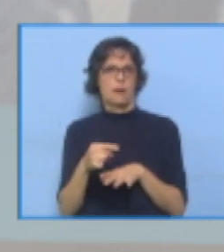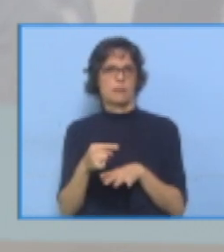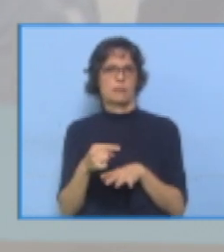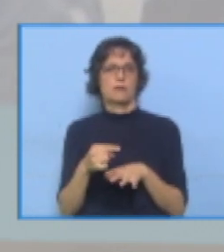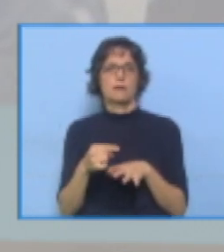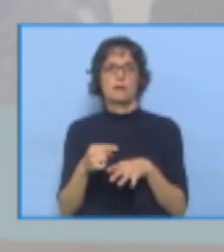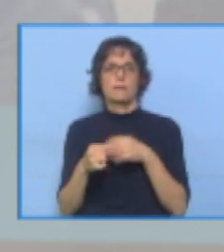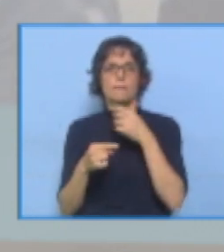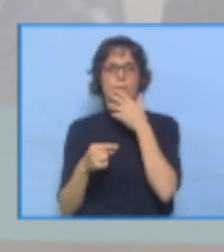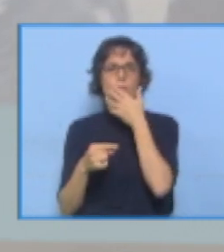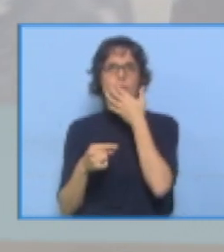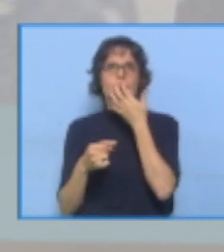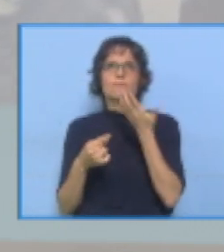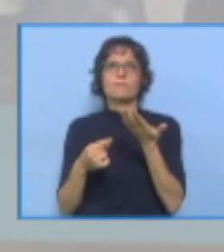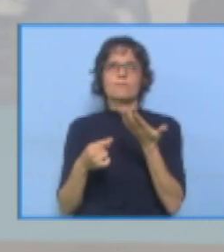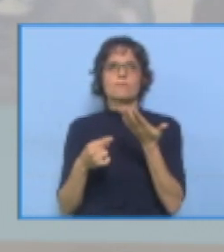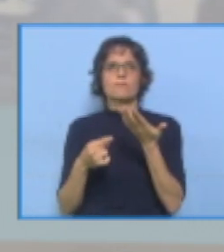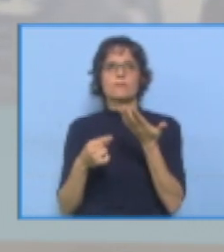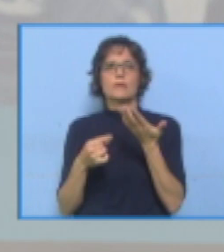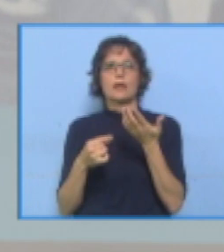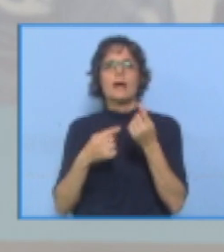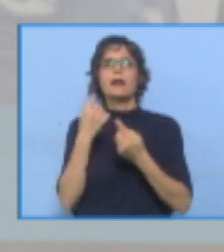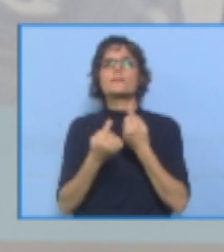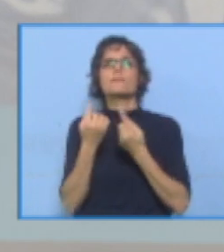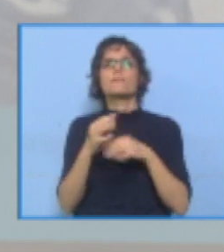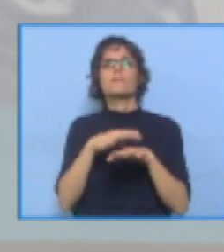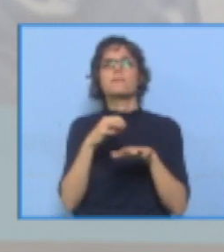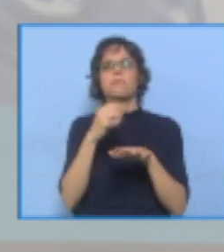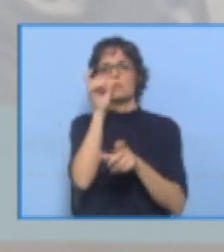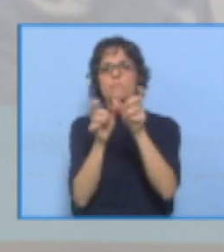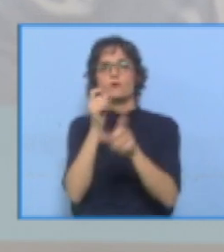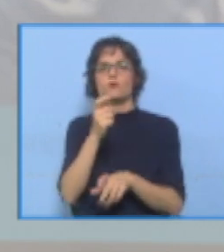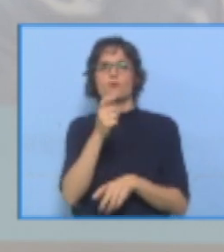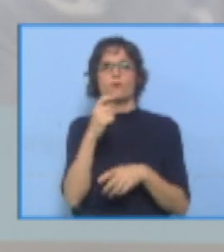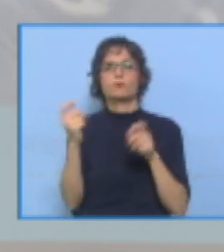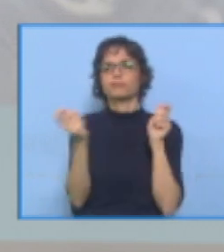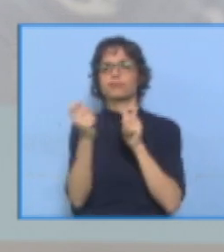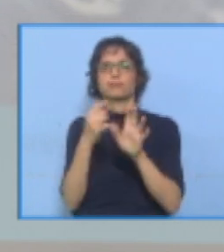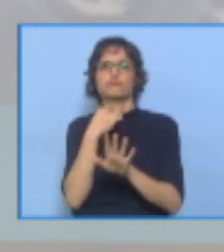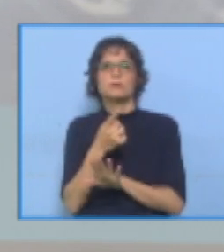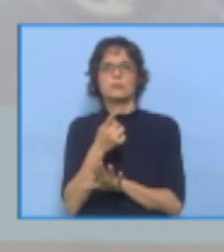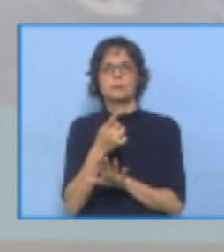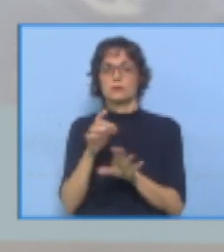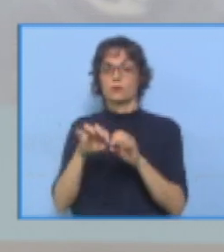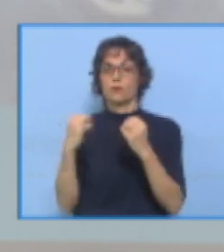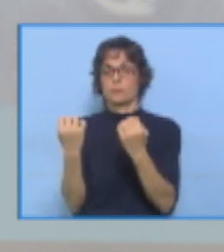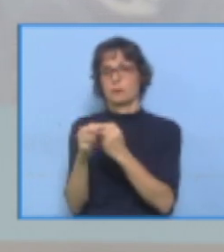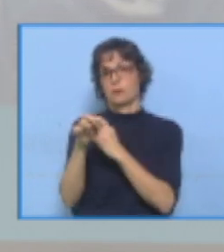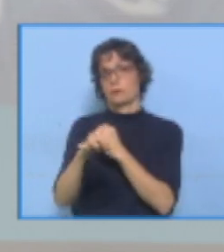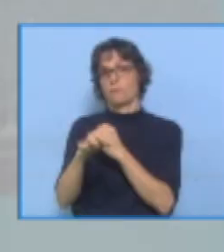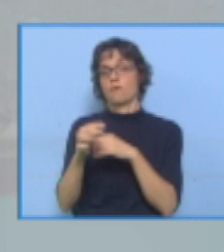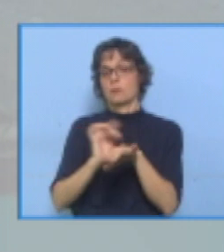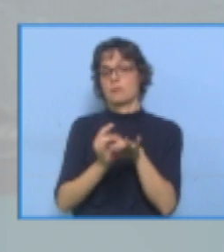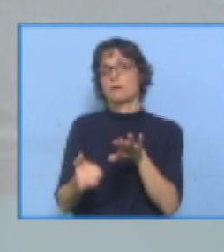que... Ao contrário do que muitos comentadores dizem, eu não estou convencida que a sociedade hoje seja mais